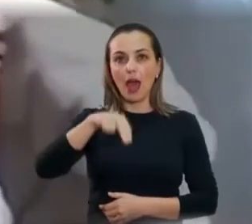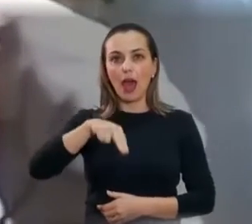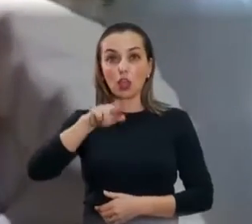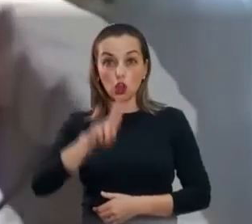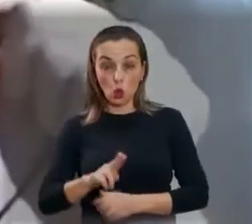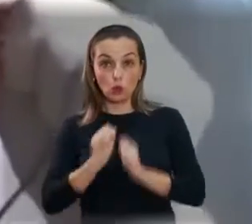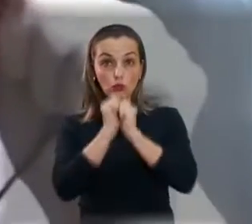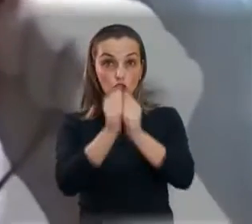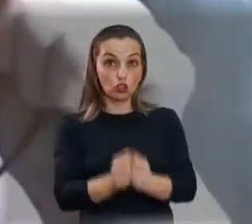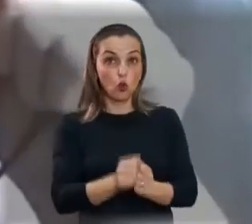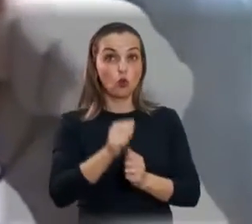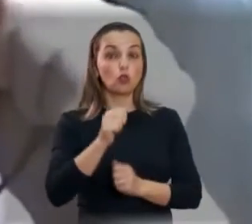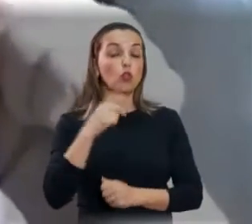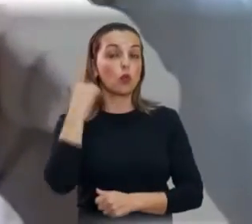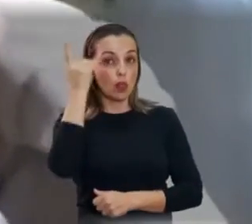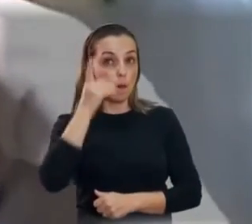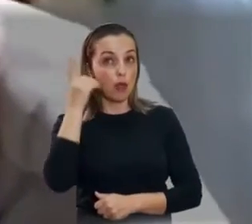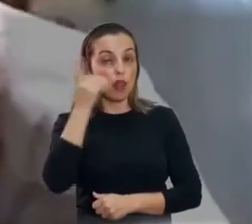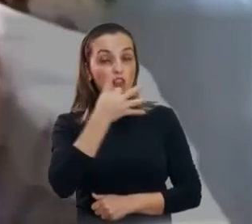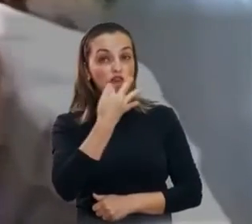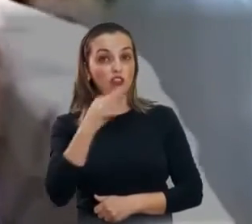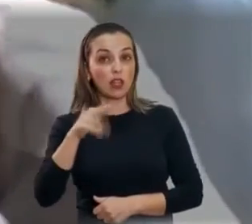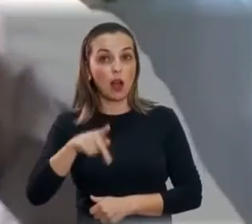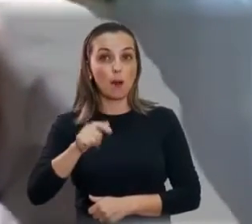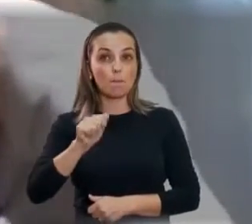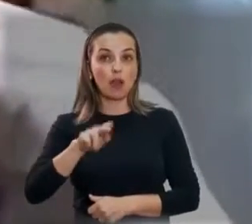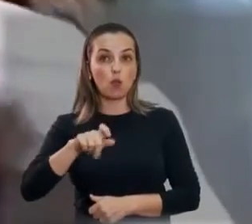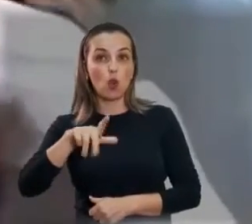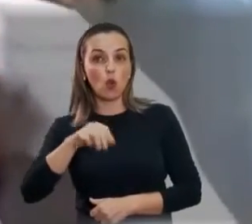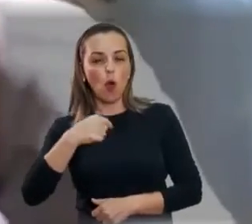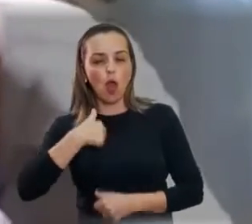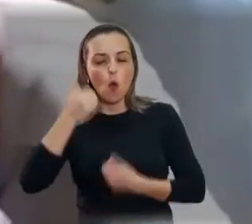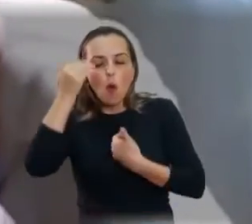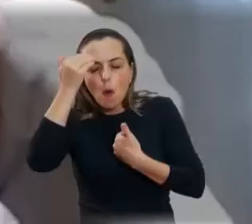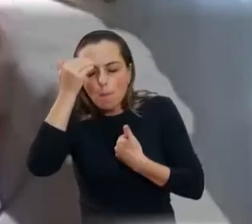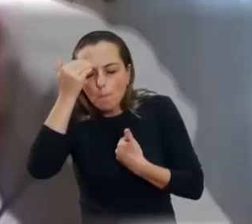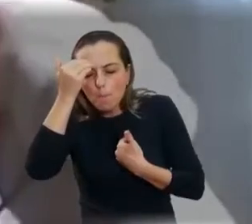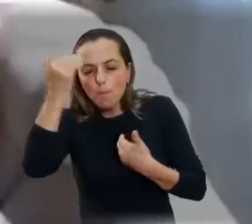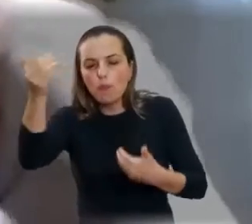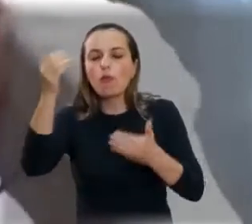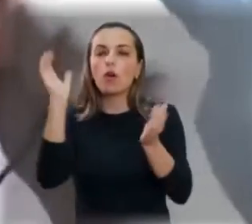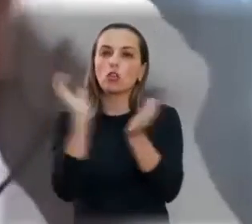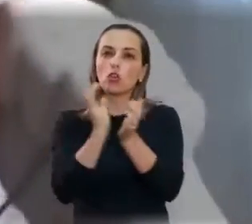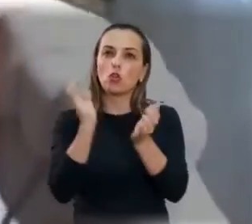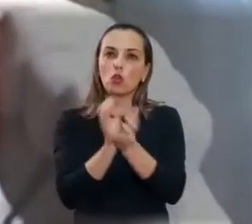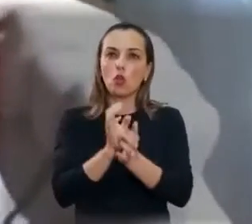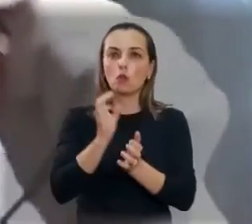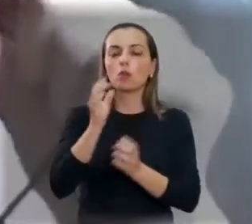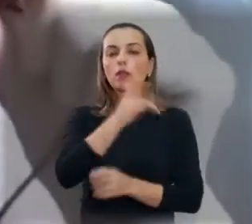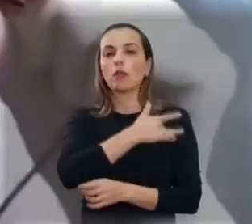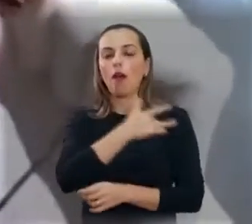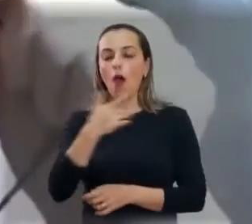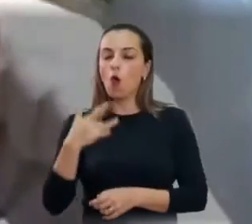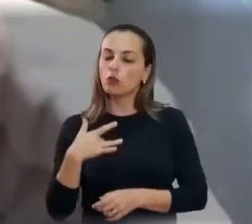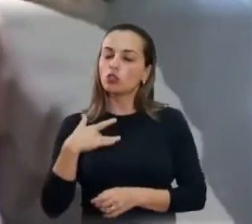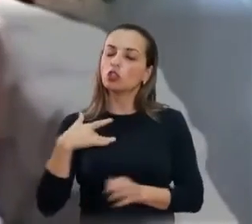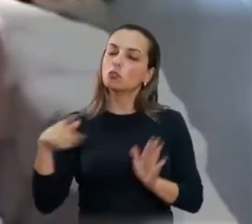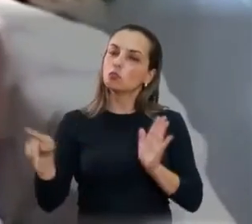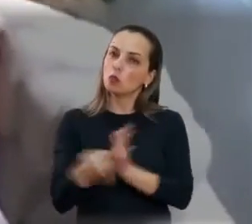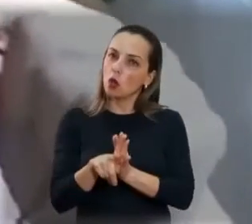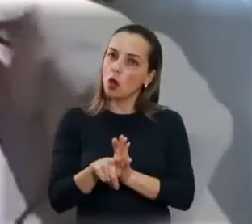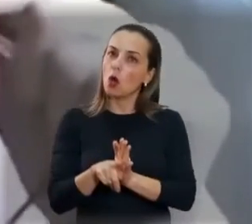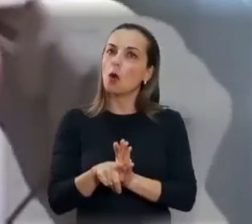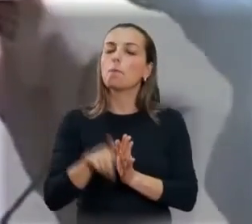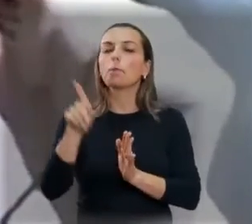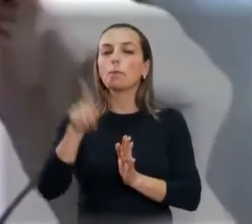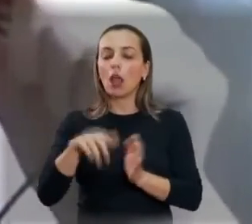com o Paulo Teixeira, deixar o agradecimento imenso ao grupo Motirô de Saúde, que é o grupo do qual o